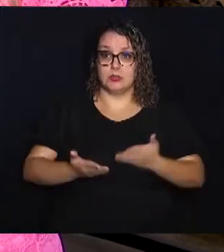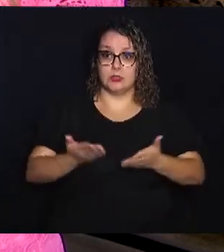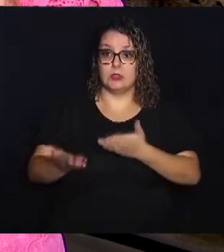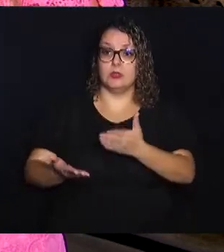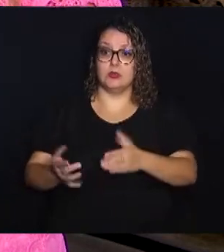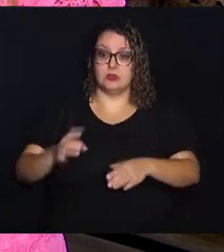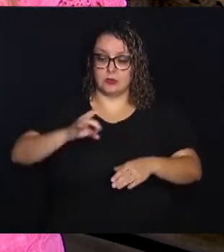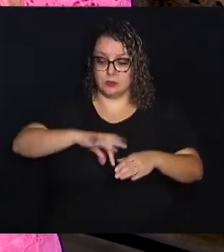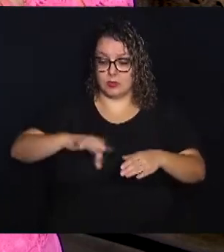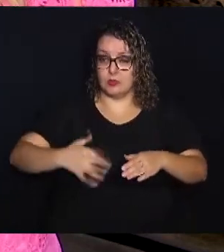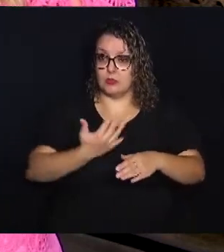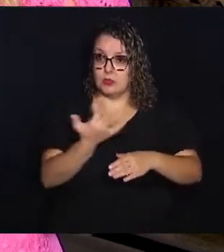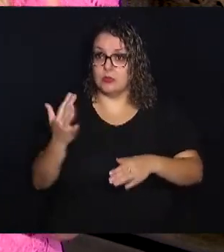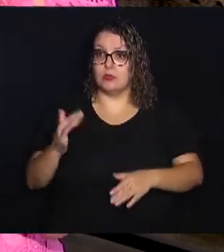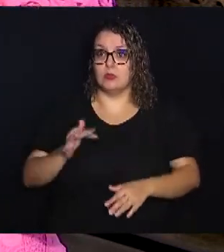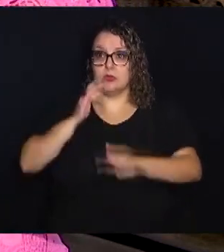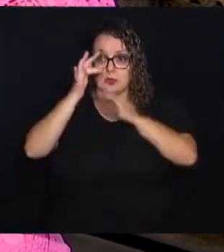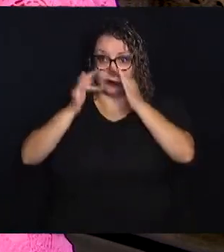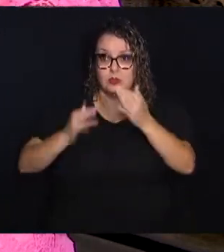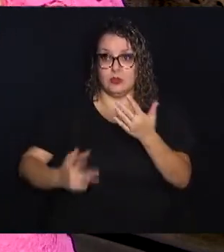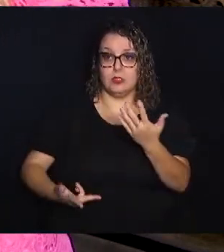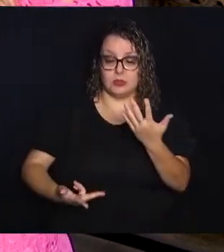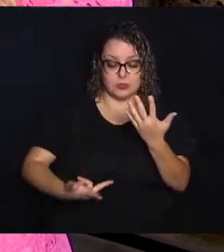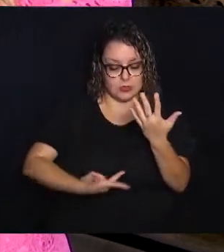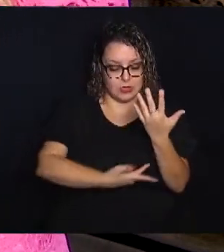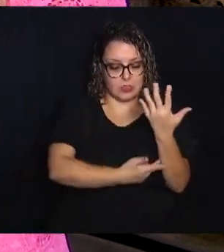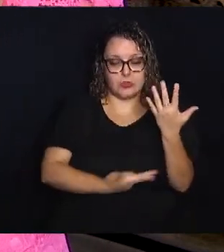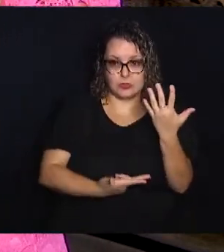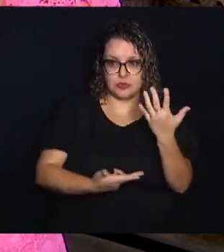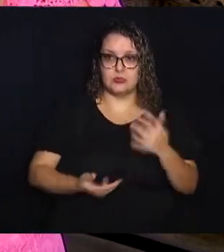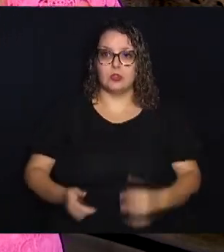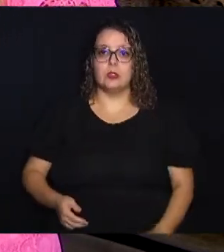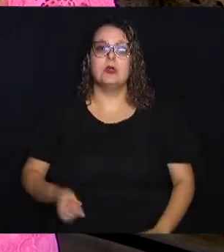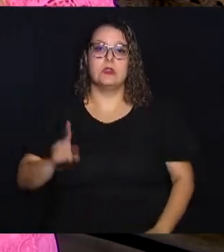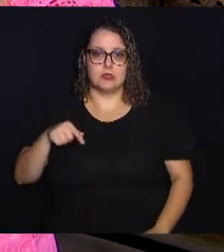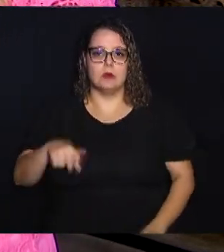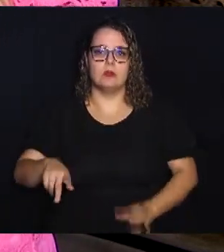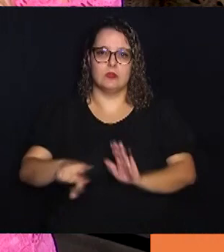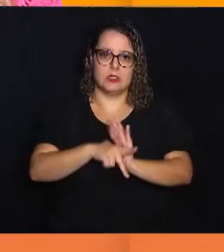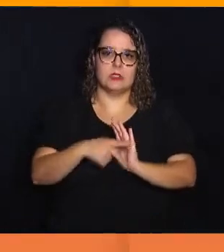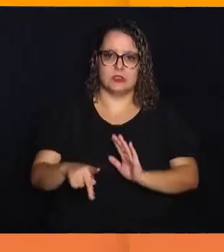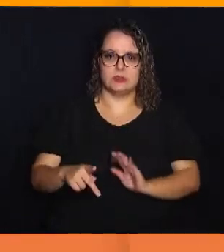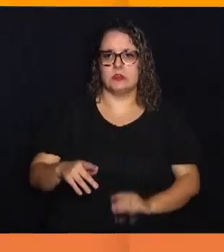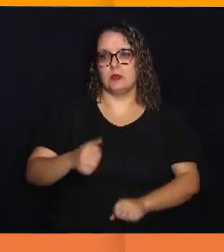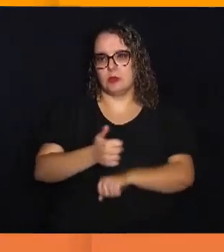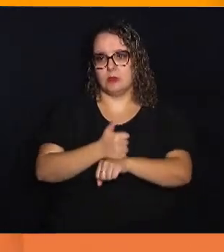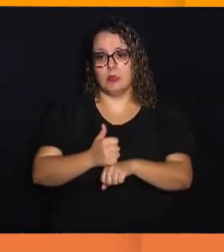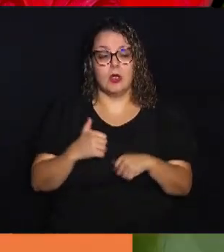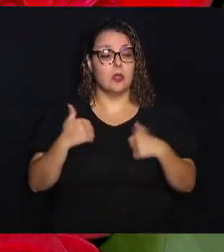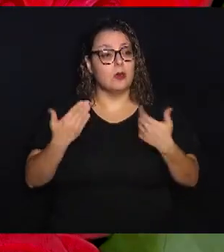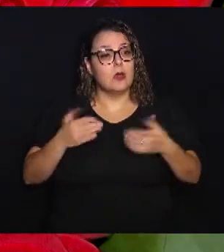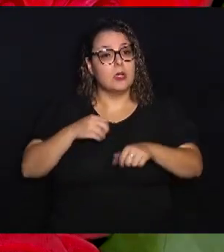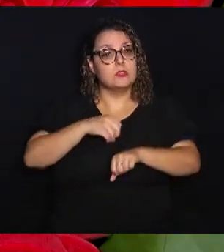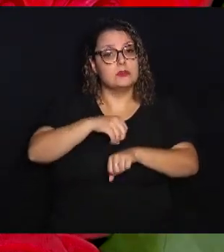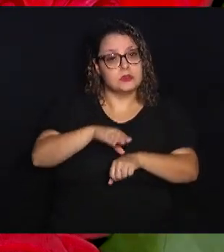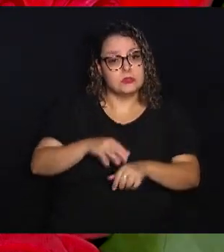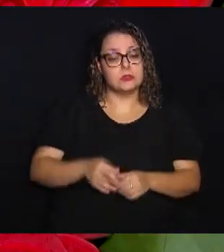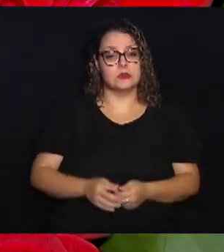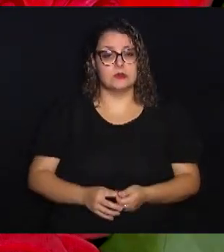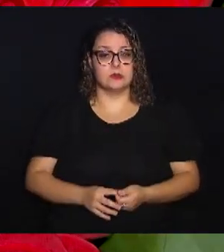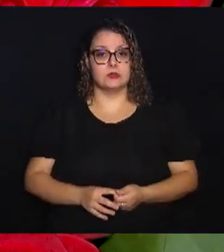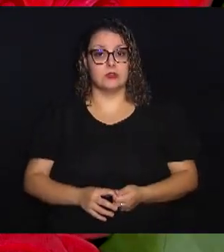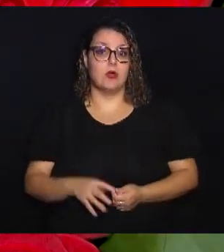então a gente tem que cuidar das plantas, tem que cuidar das flores de corte, então também faz parte da nossa profissão. Vamos lá, quais as